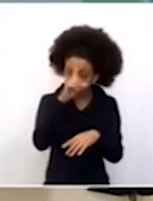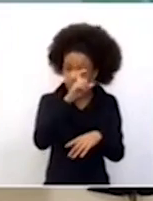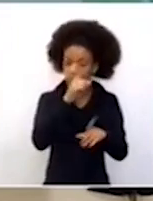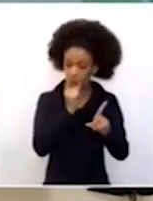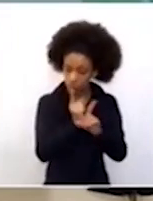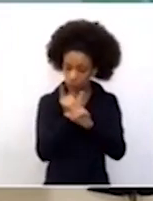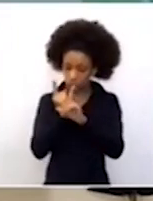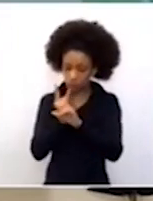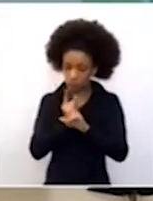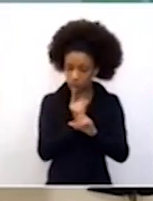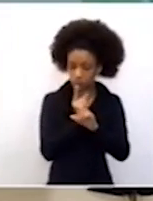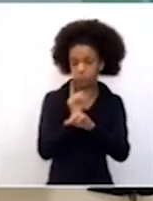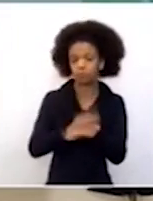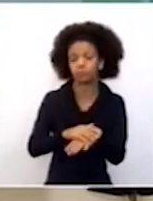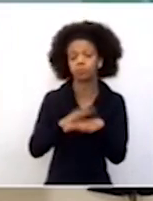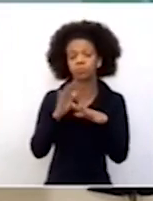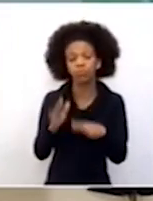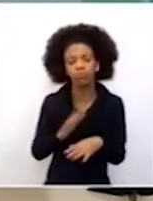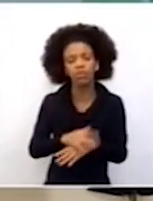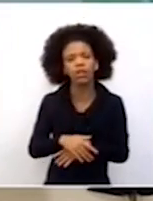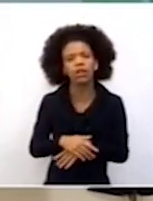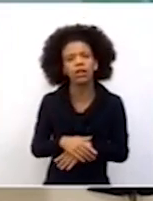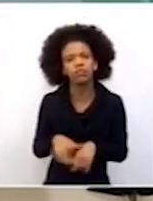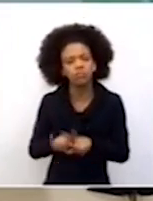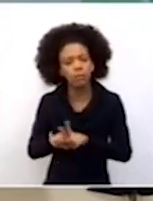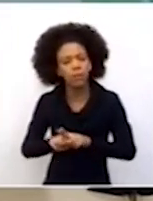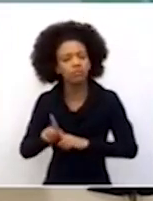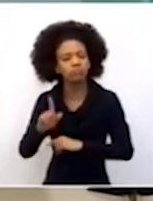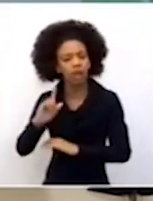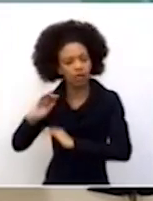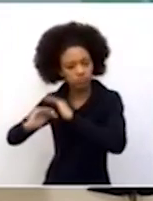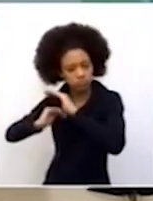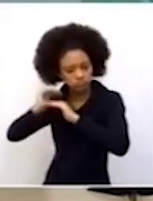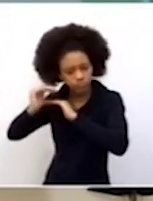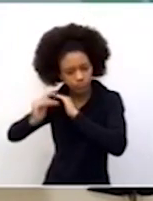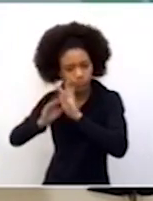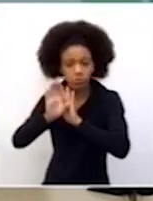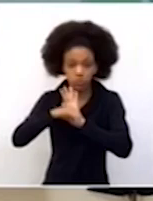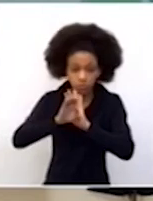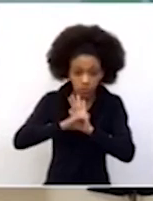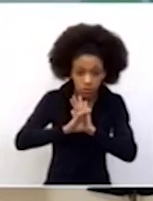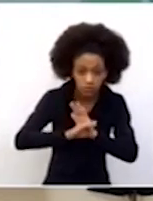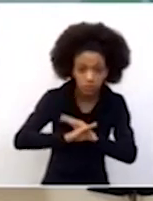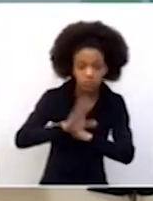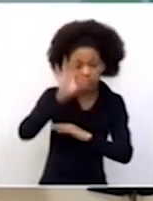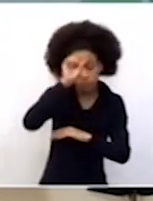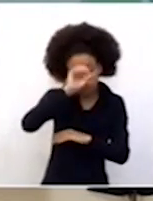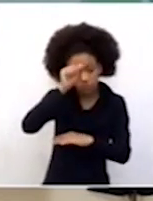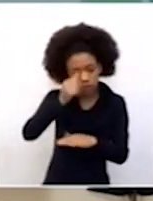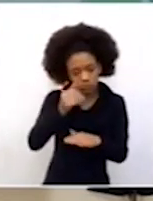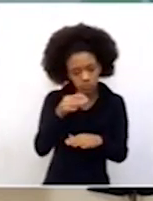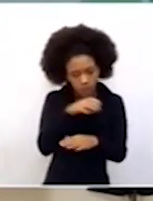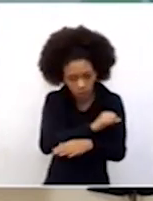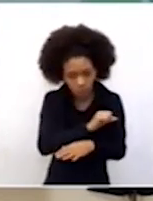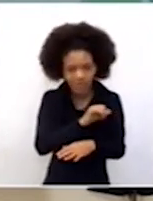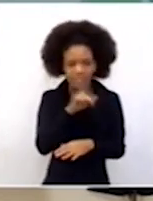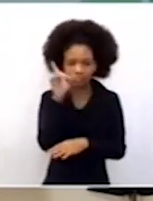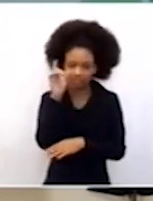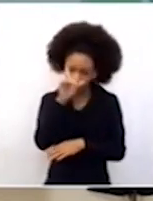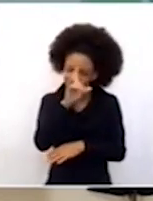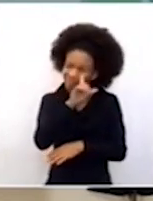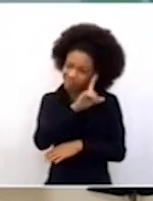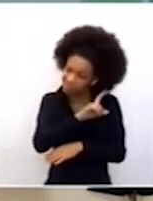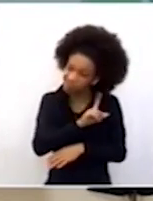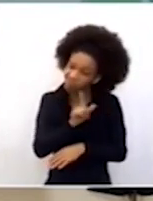aqui, construir com as crianças os conceitos a partir dos saberes prévios. Fica complicado,